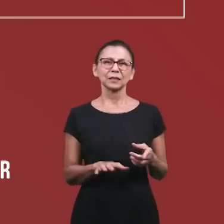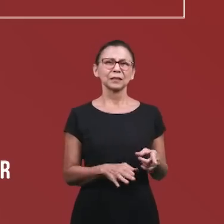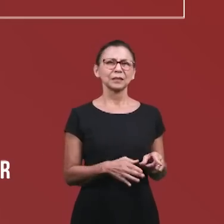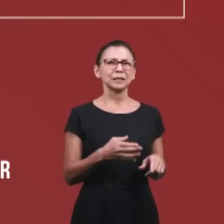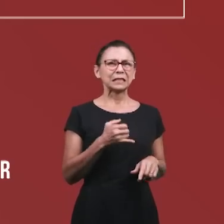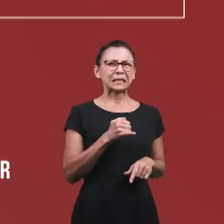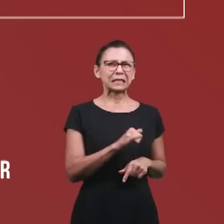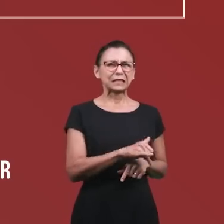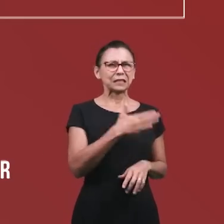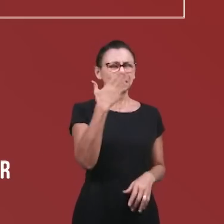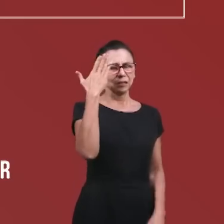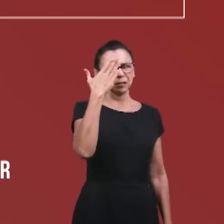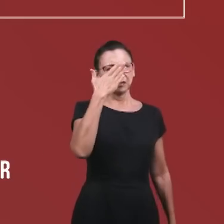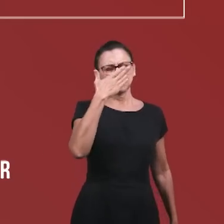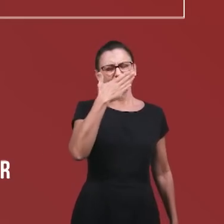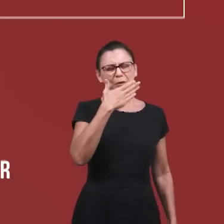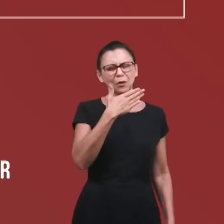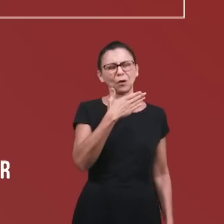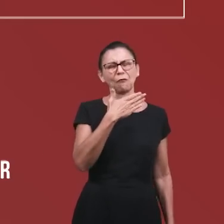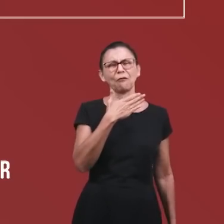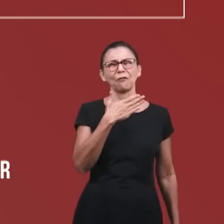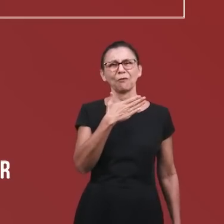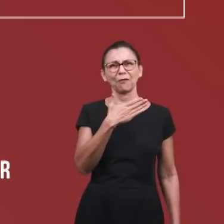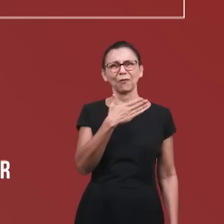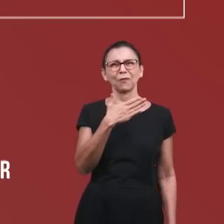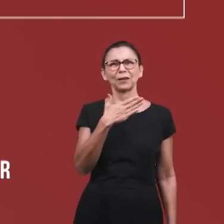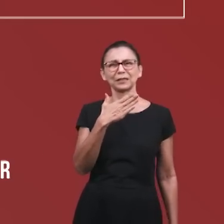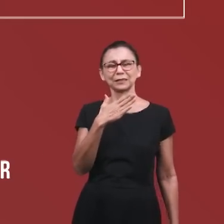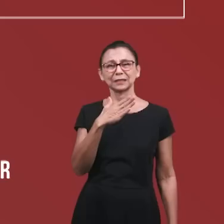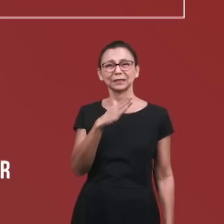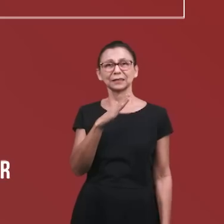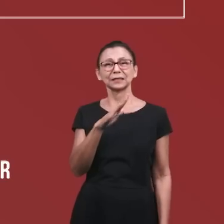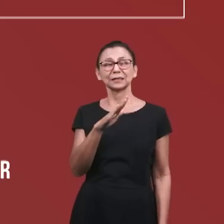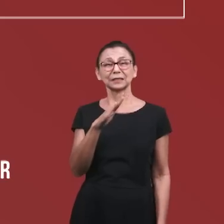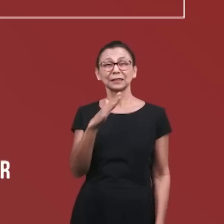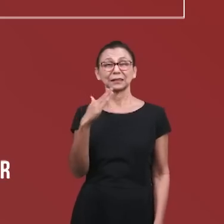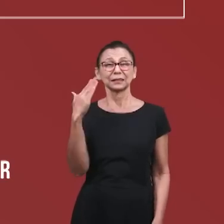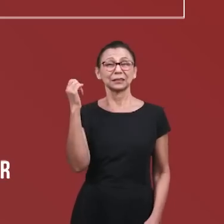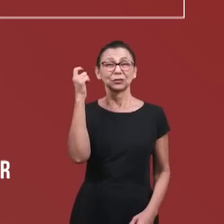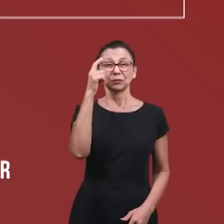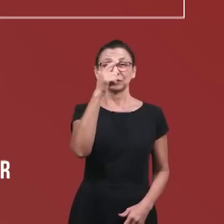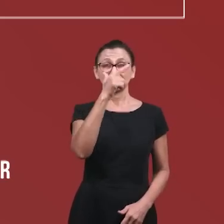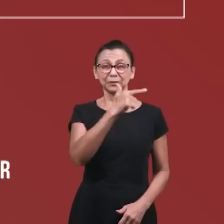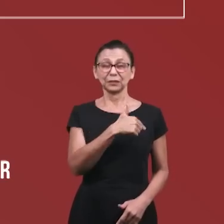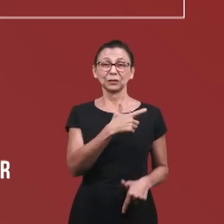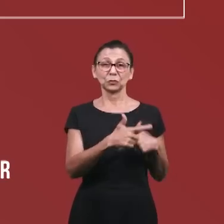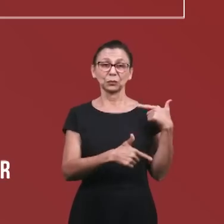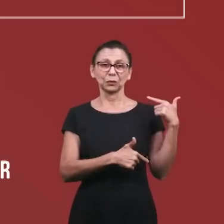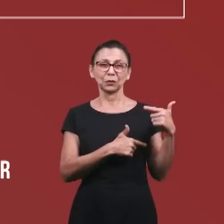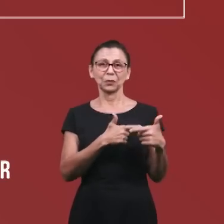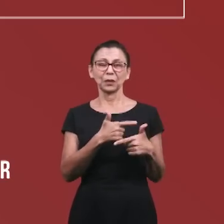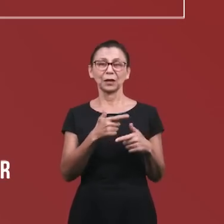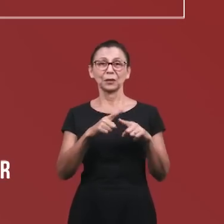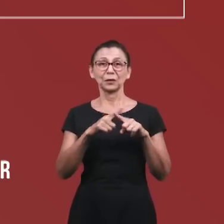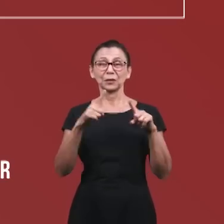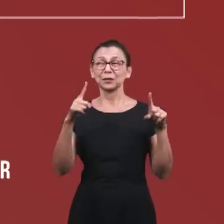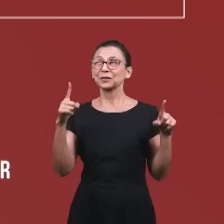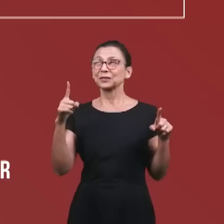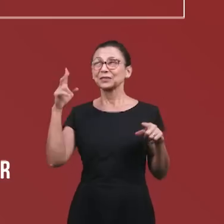carmesim. Tão frágil, tão pequeno sou, cuida